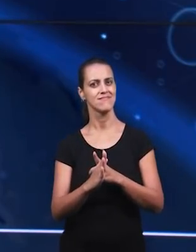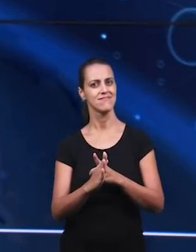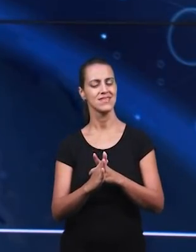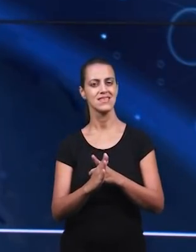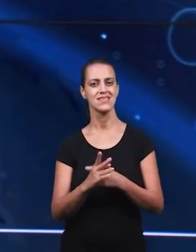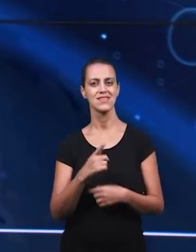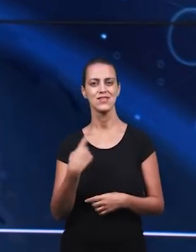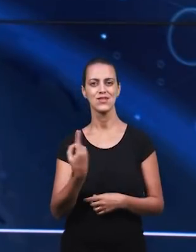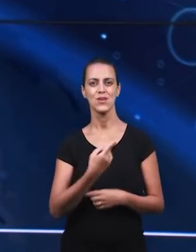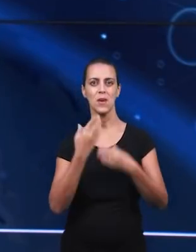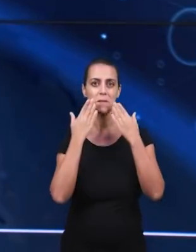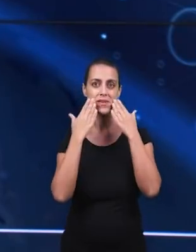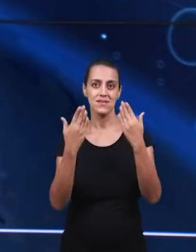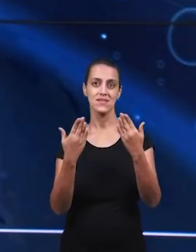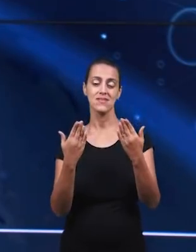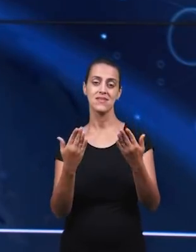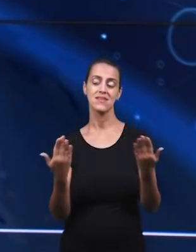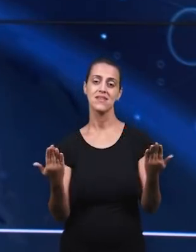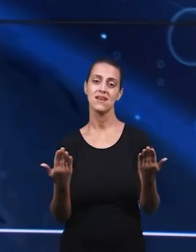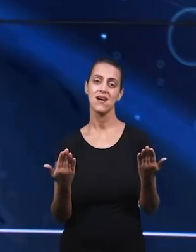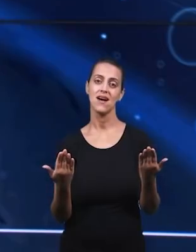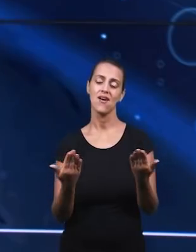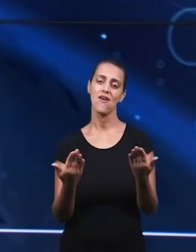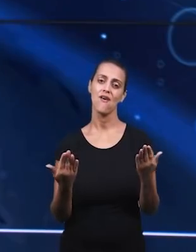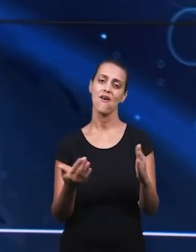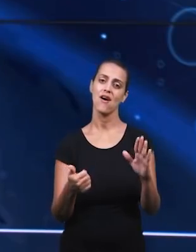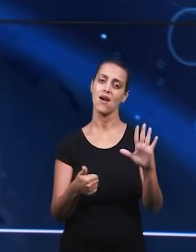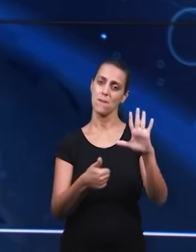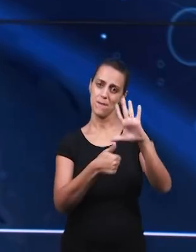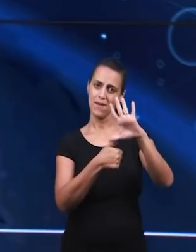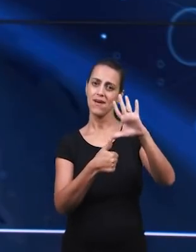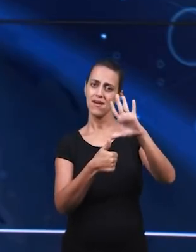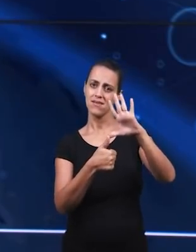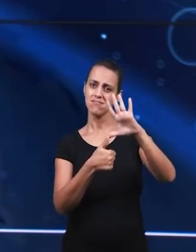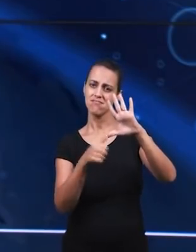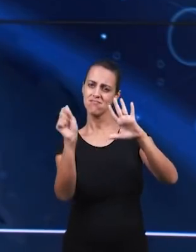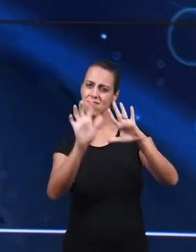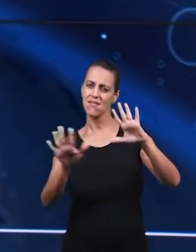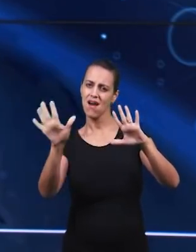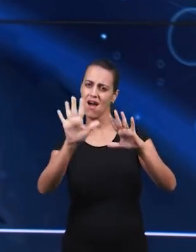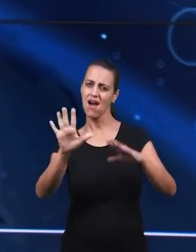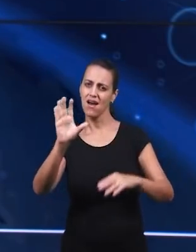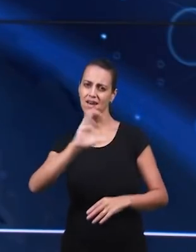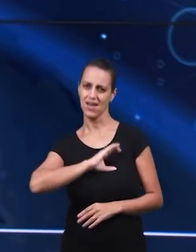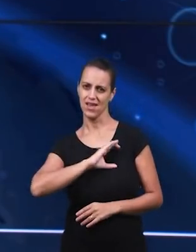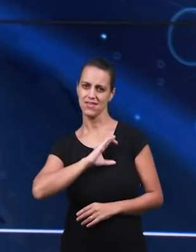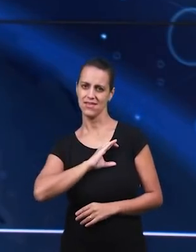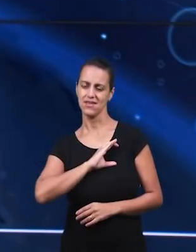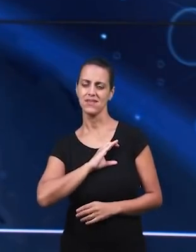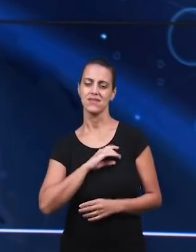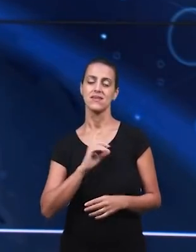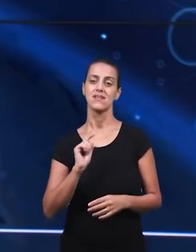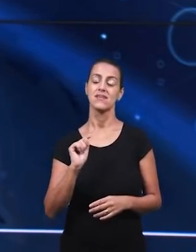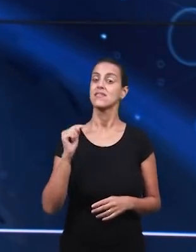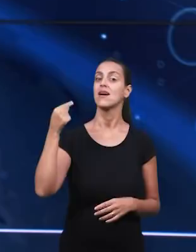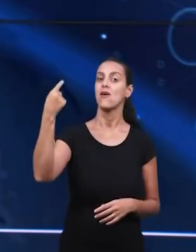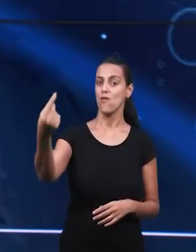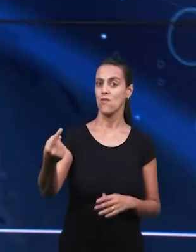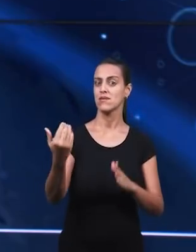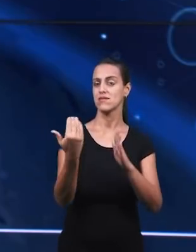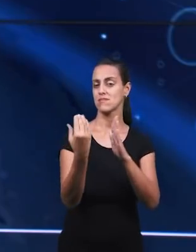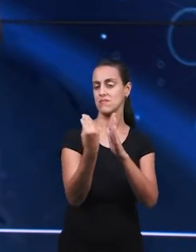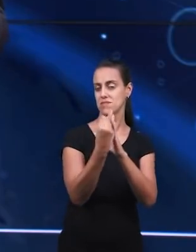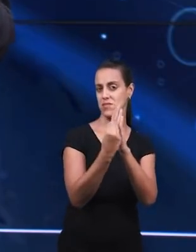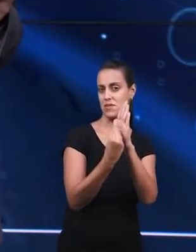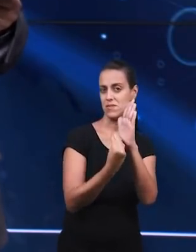que nós apresentamos desta vez a América do Norte e mais especificamente o Canadá. Na próxima programação nós iremos